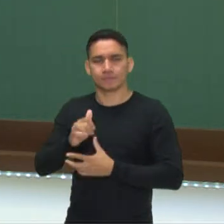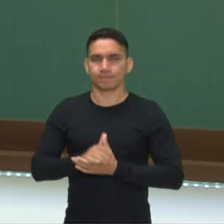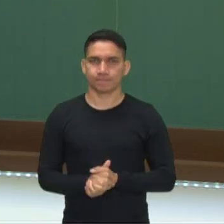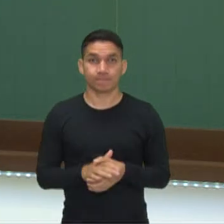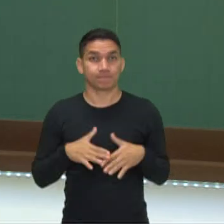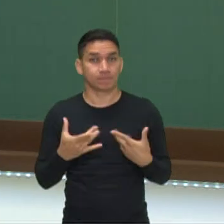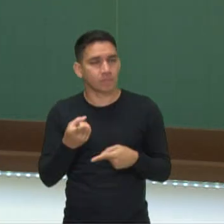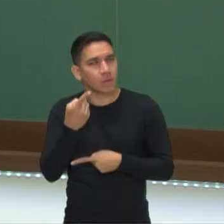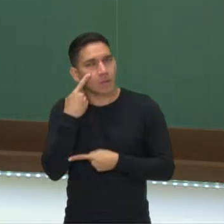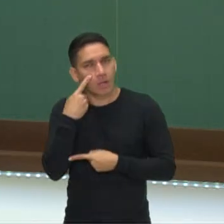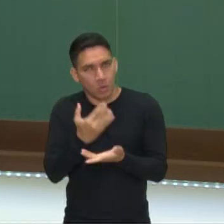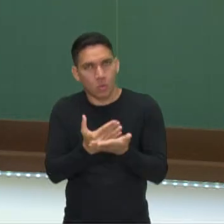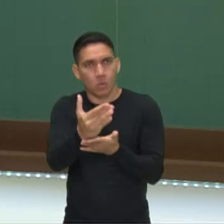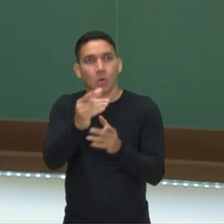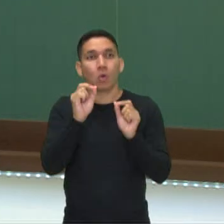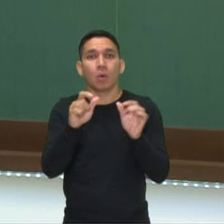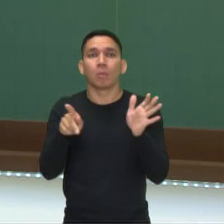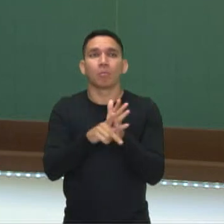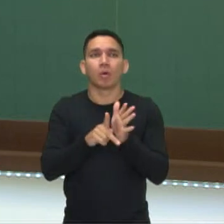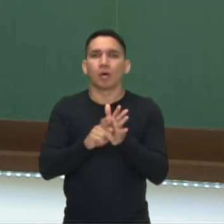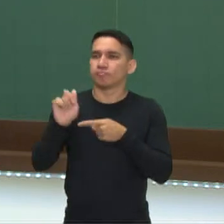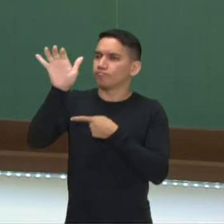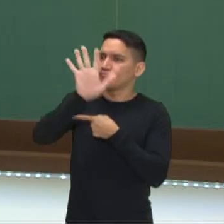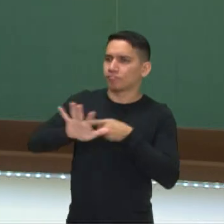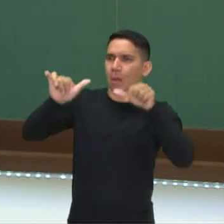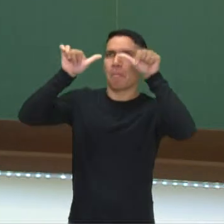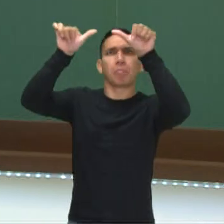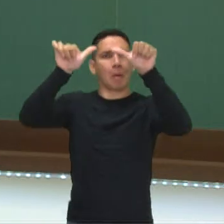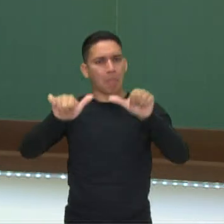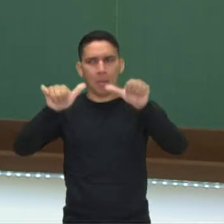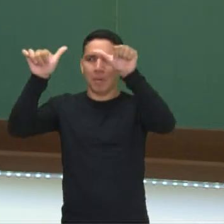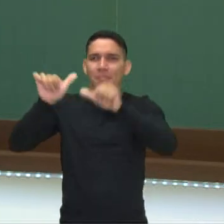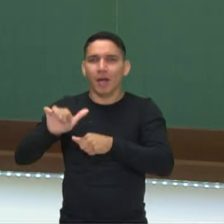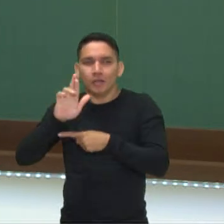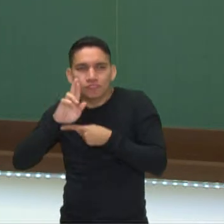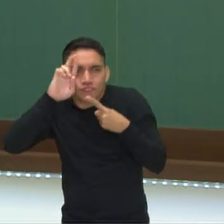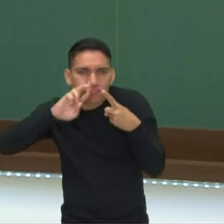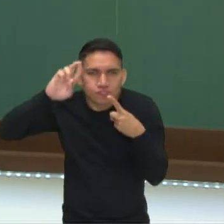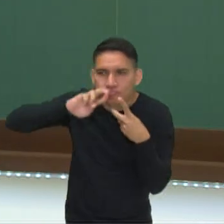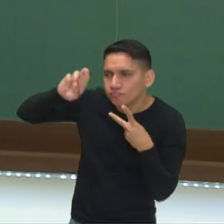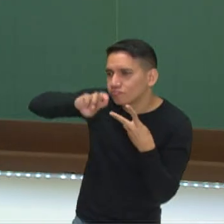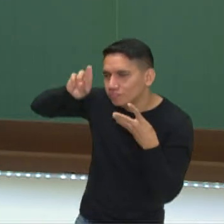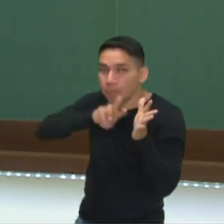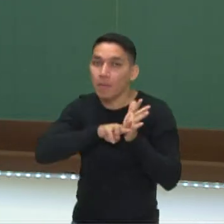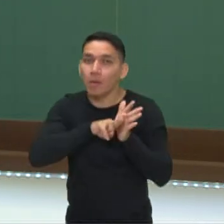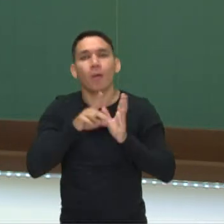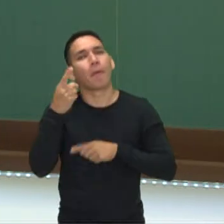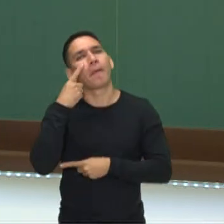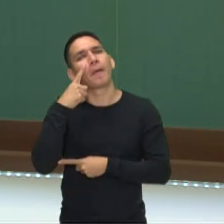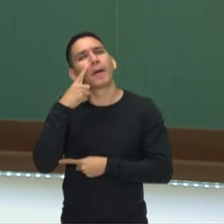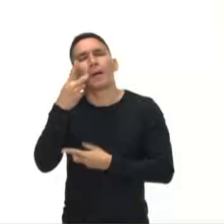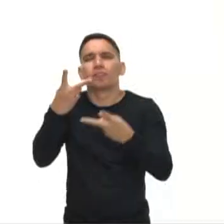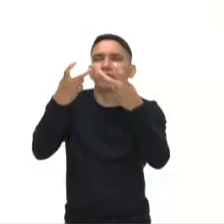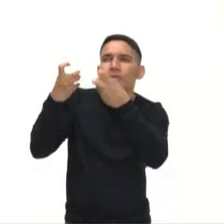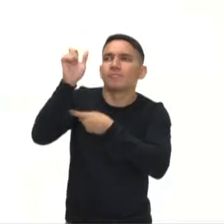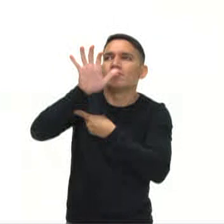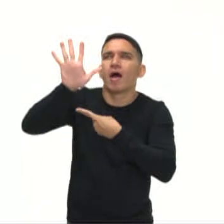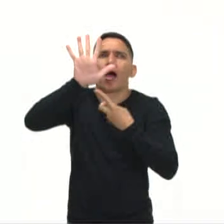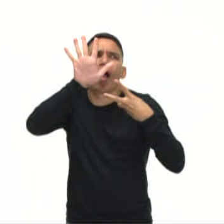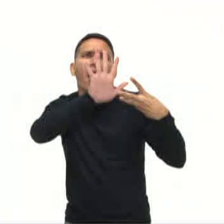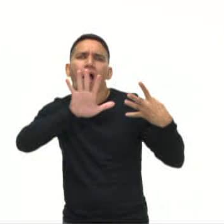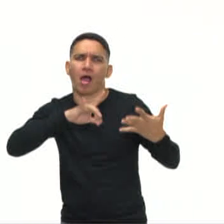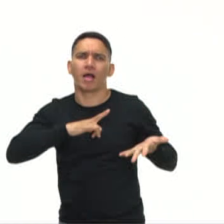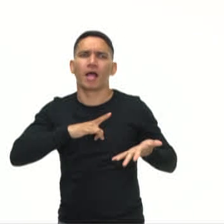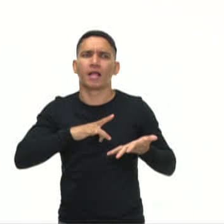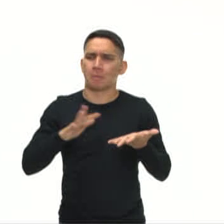Então, começamos aqui com o mural desse nosso detetive biológico. Observem bem as imagens que